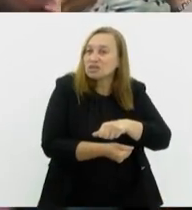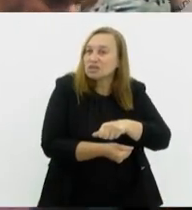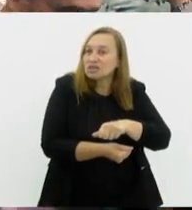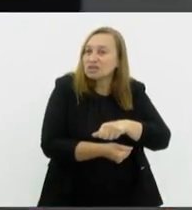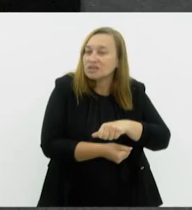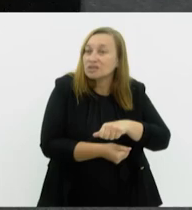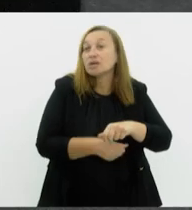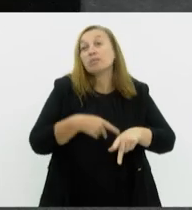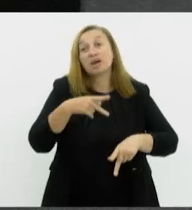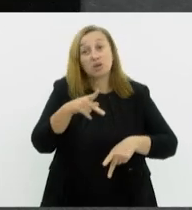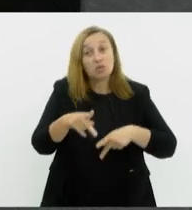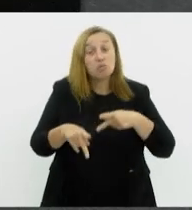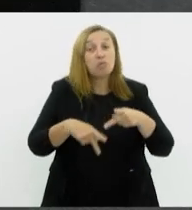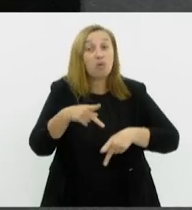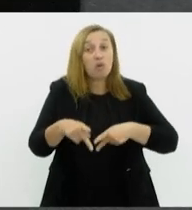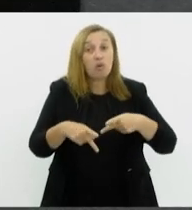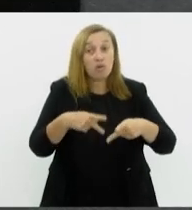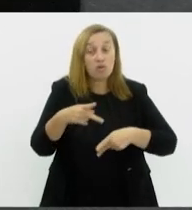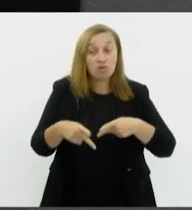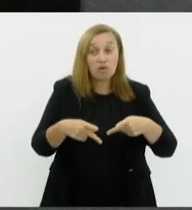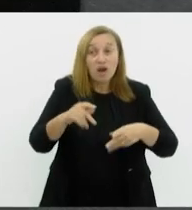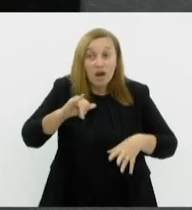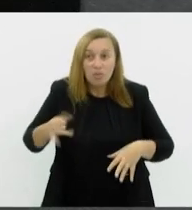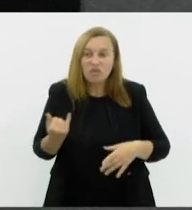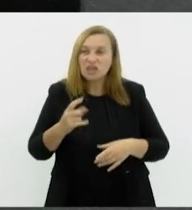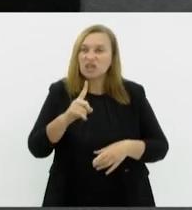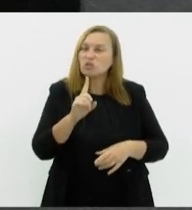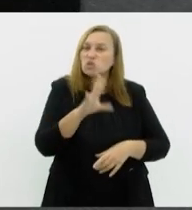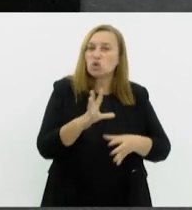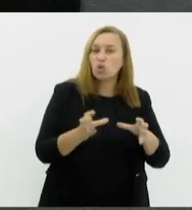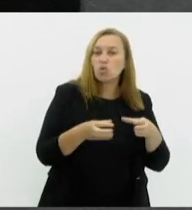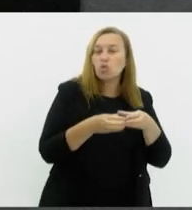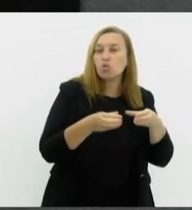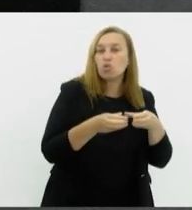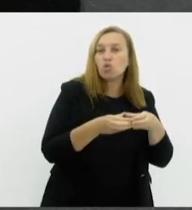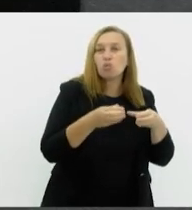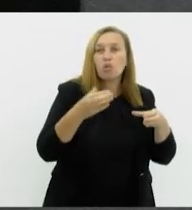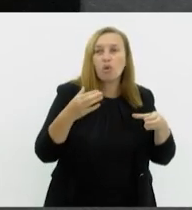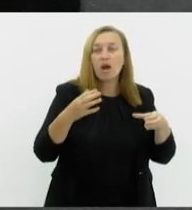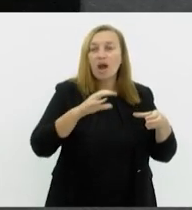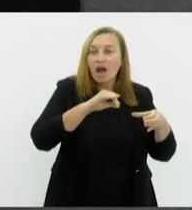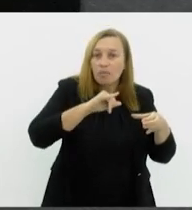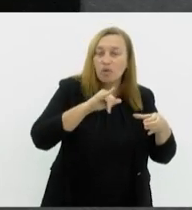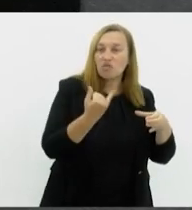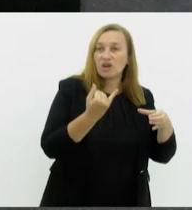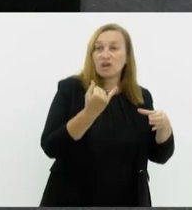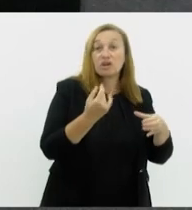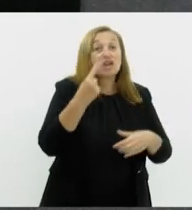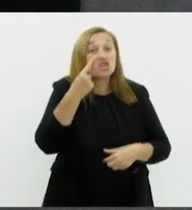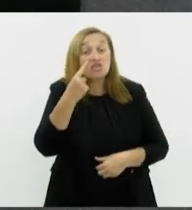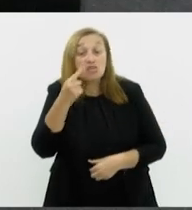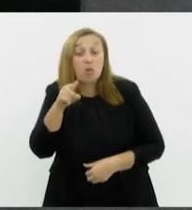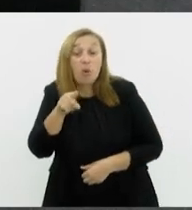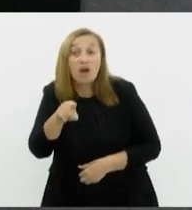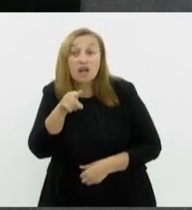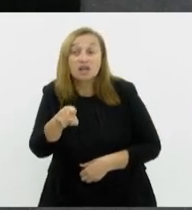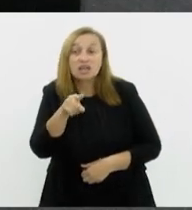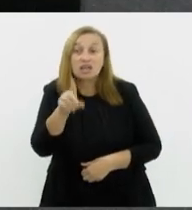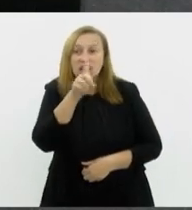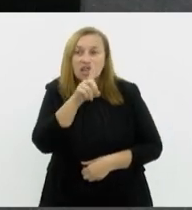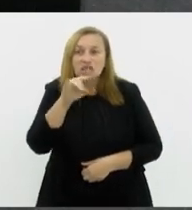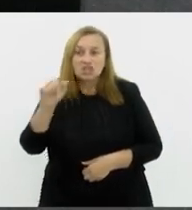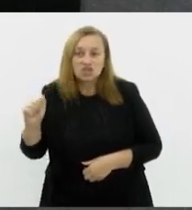para que o público desfrute dele, não um pequeno grupo de pessoas. O que a gente teve ali, naquele